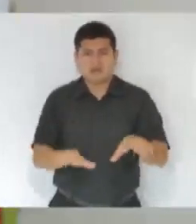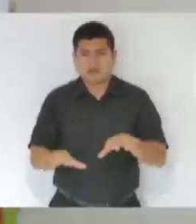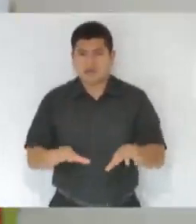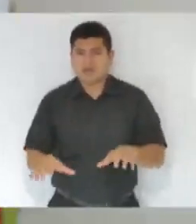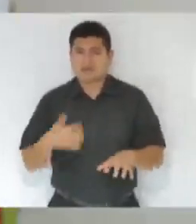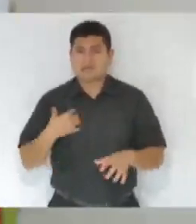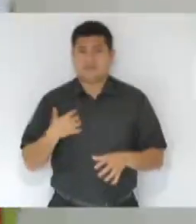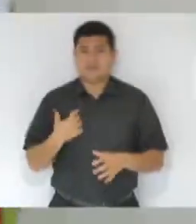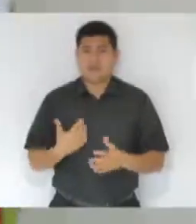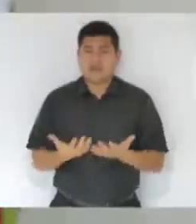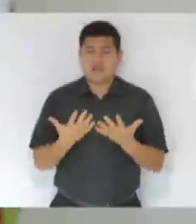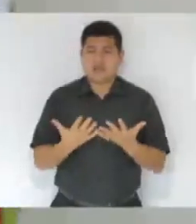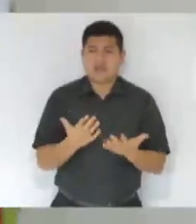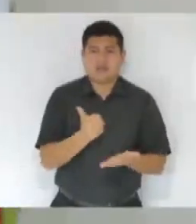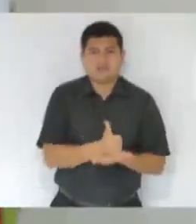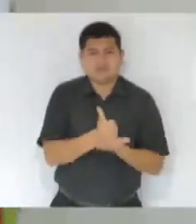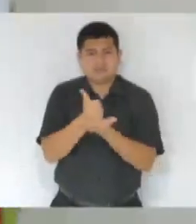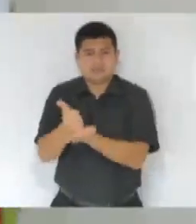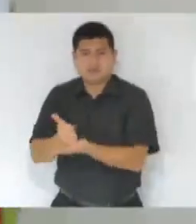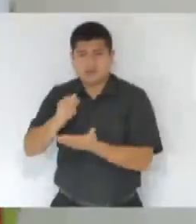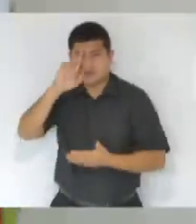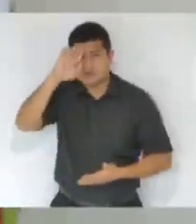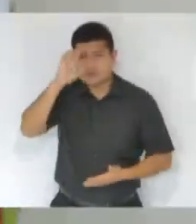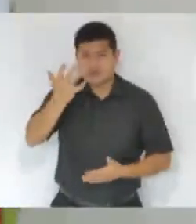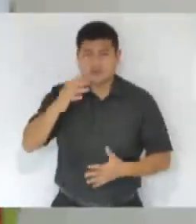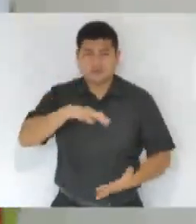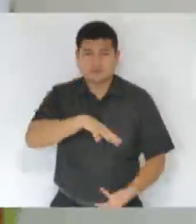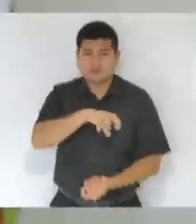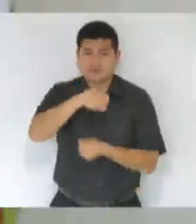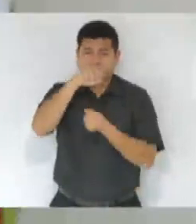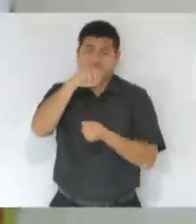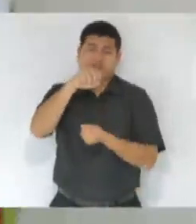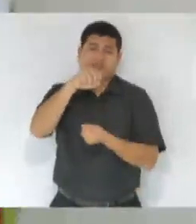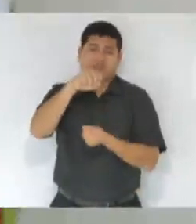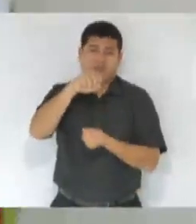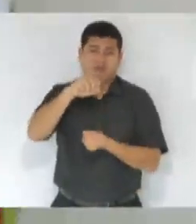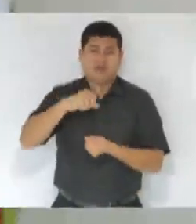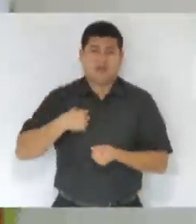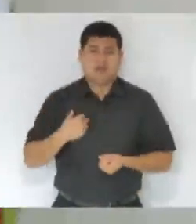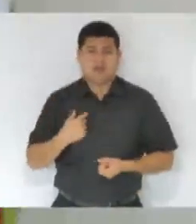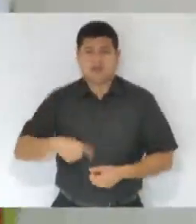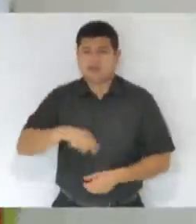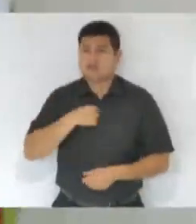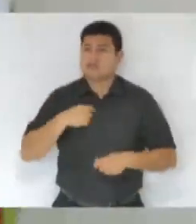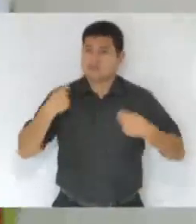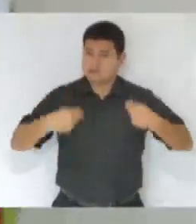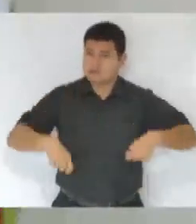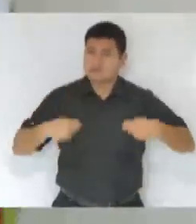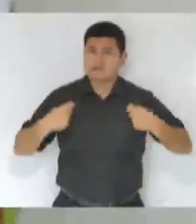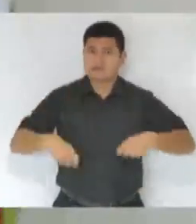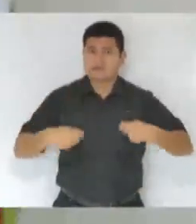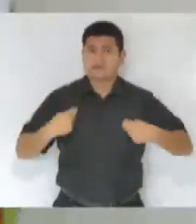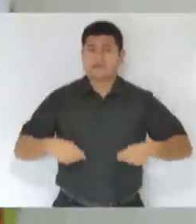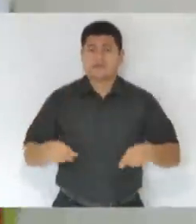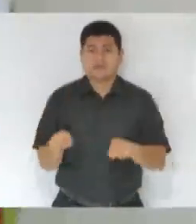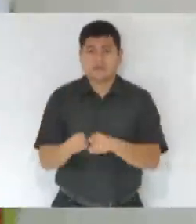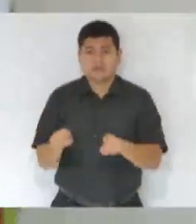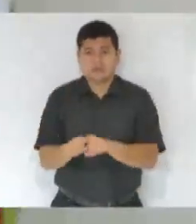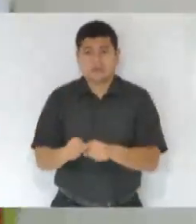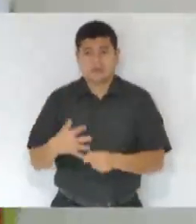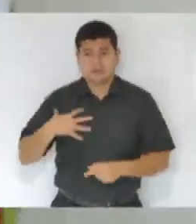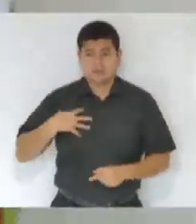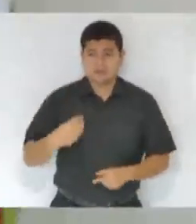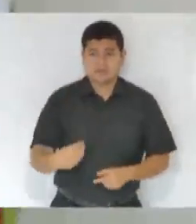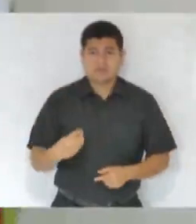de apoio e soluções sustentáveis, das quais dependemos e dependem nossos filhos e